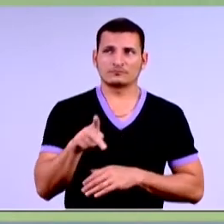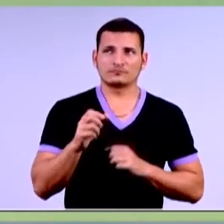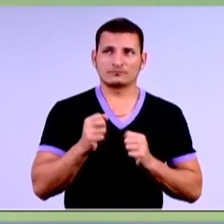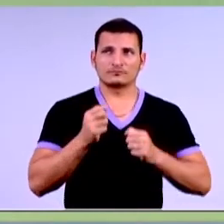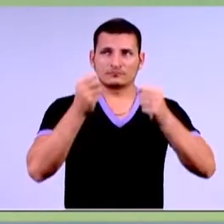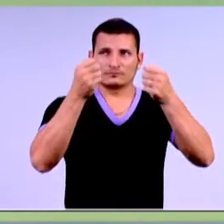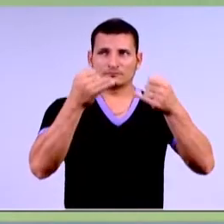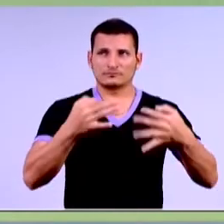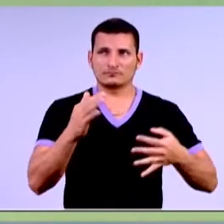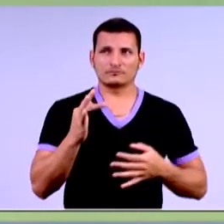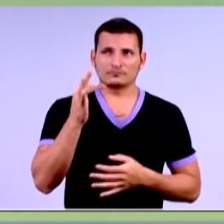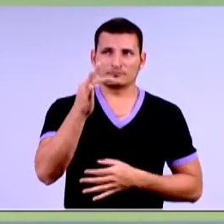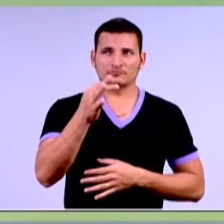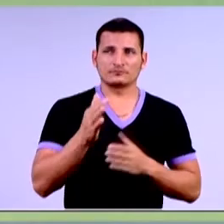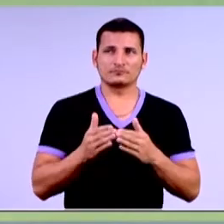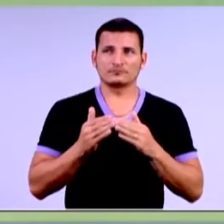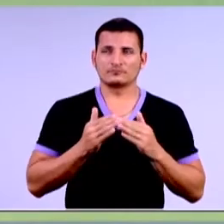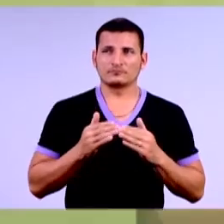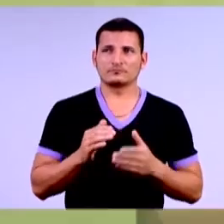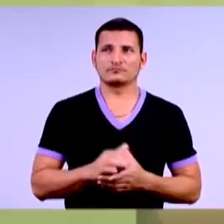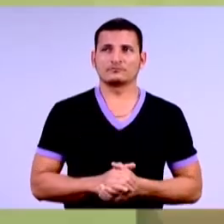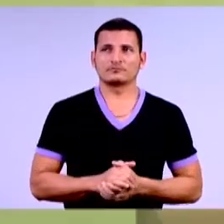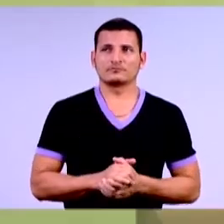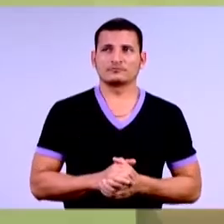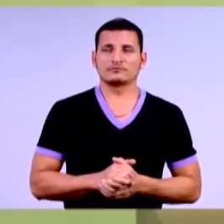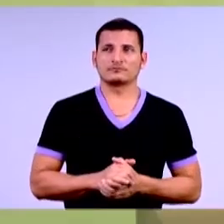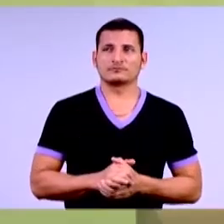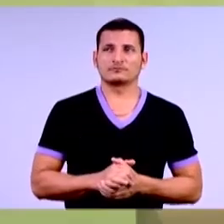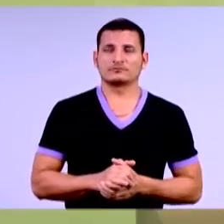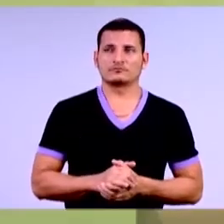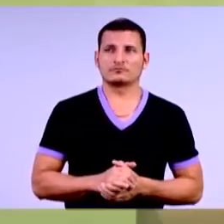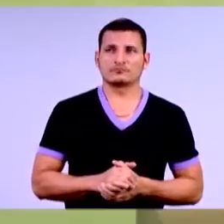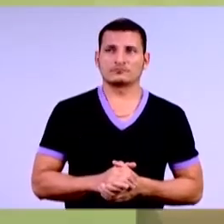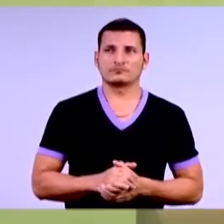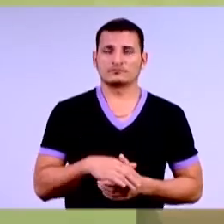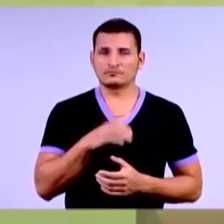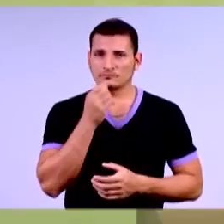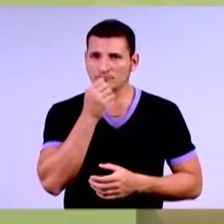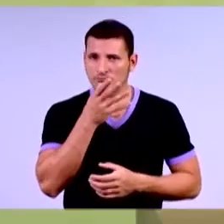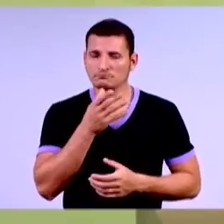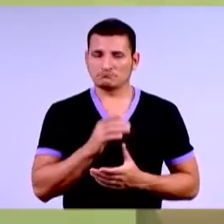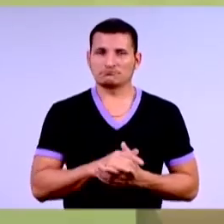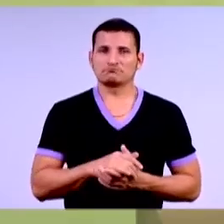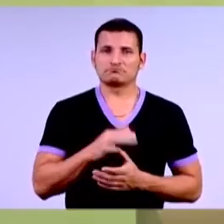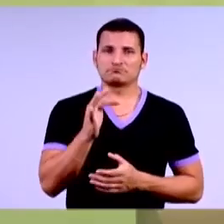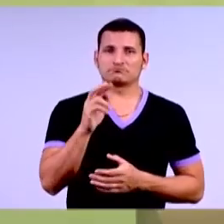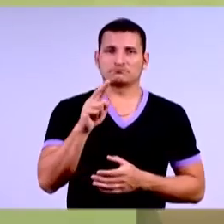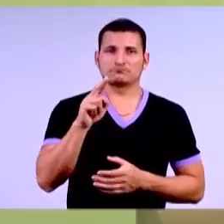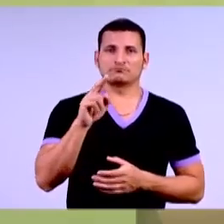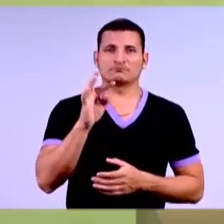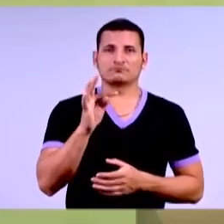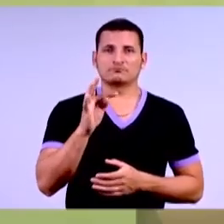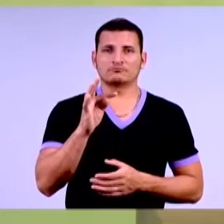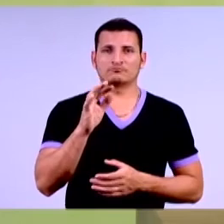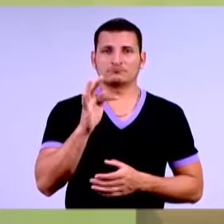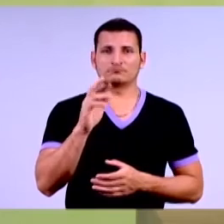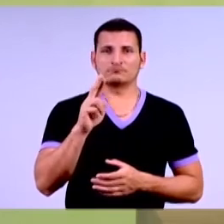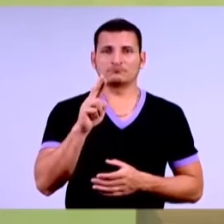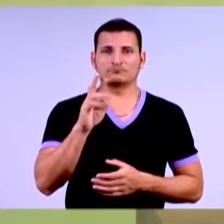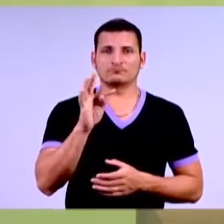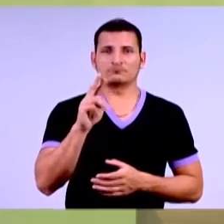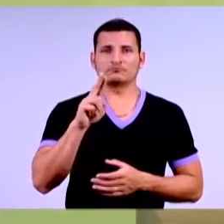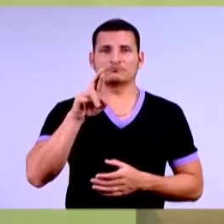falando sobre o futuro por favor o futuro o futuro é muito bom falar do futuro né que a gente sempre vai mencionar